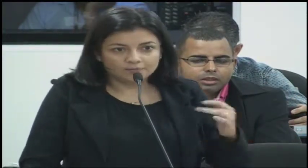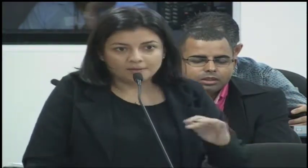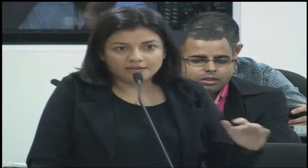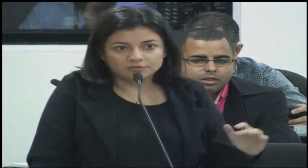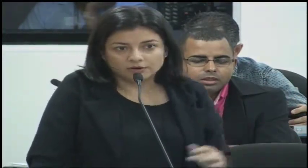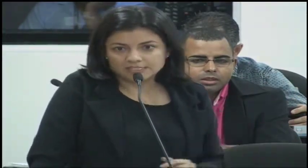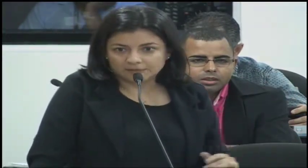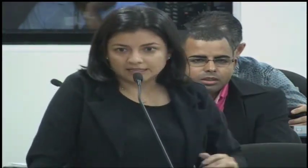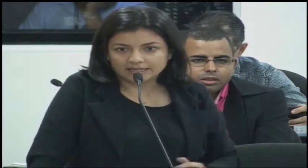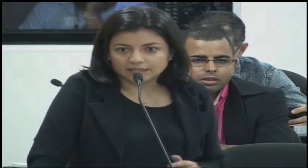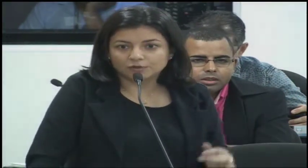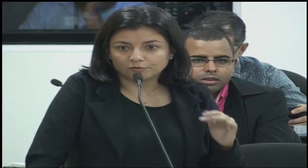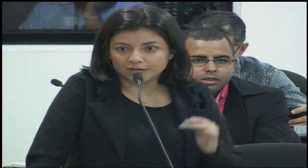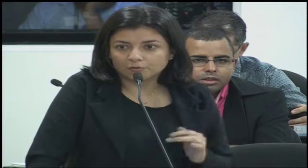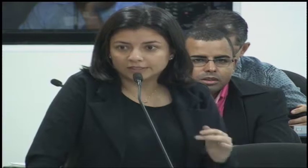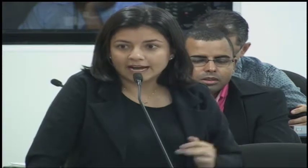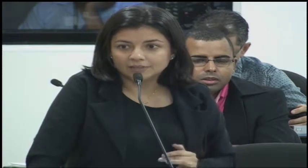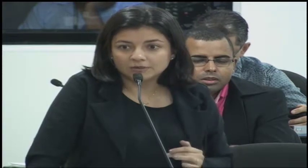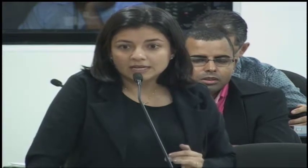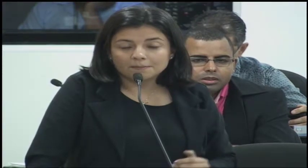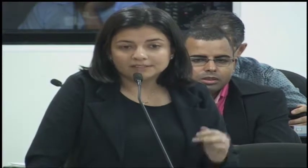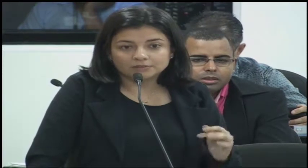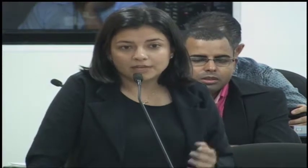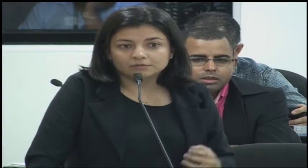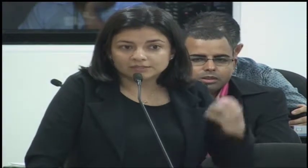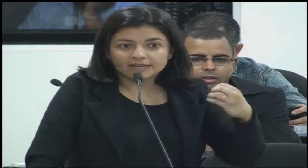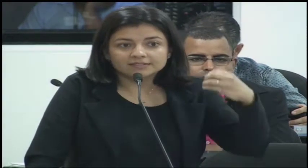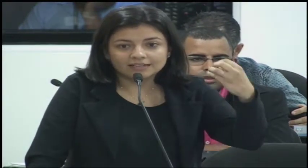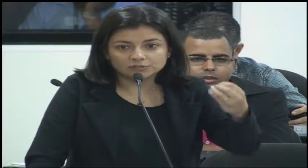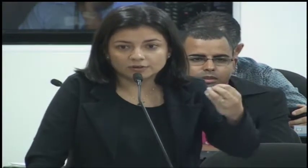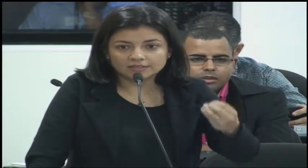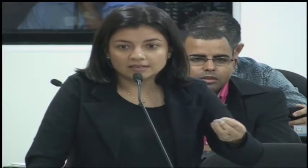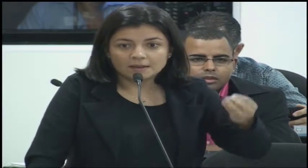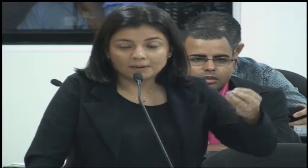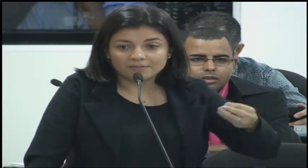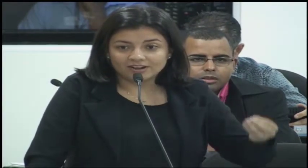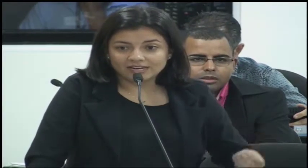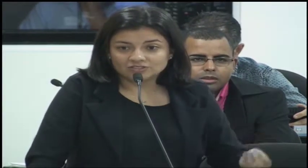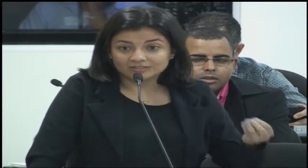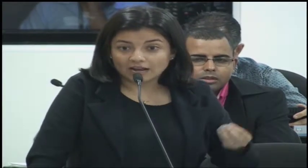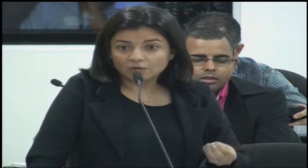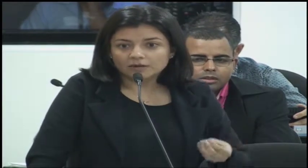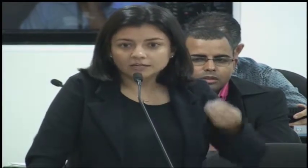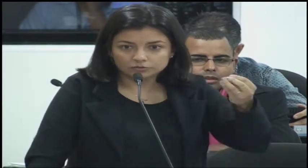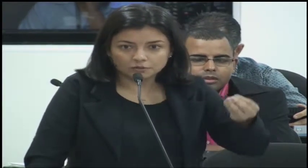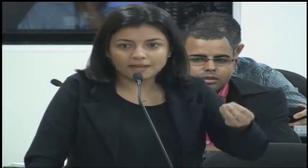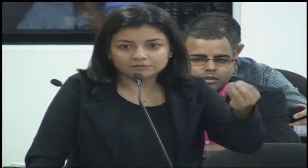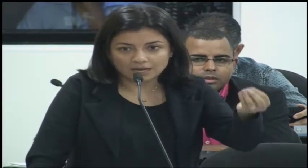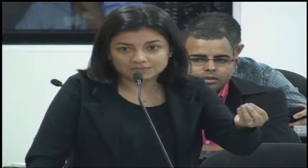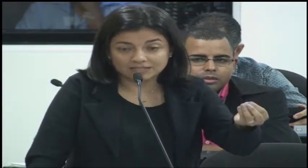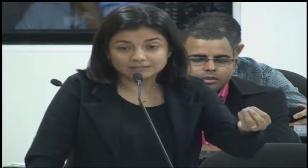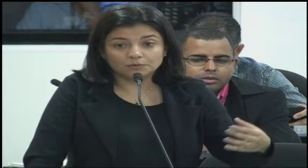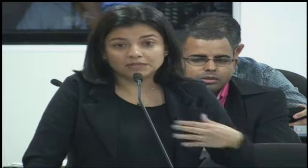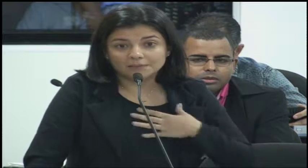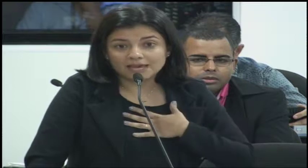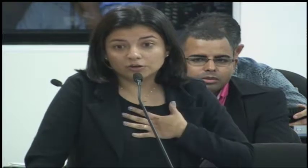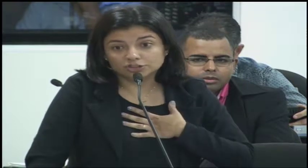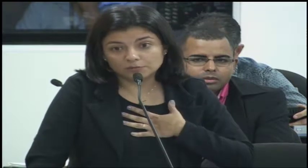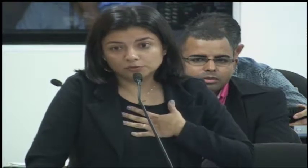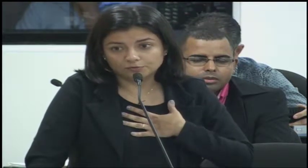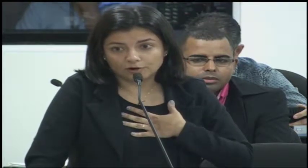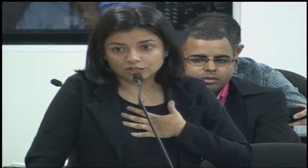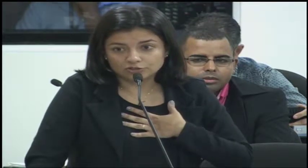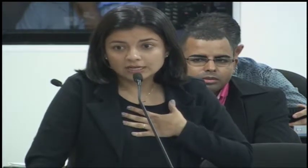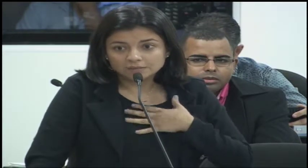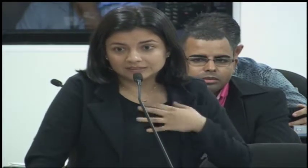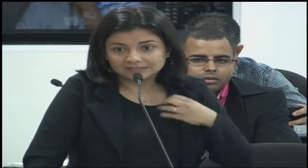líderes, eu obviamente vou respeitar aquilo que foi acordado, mas eu tenho sérias razões para me valer de tal instrumento que é a abstenção, que na minha ótica é